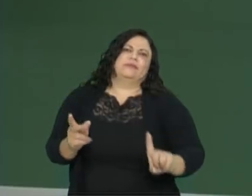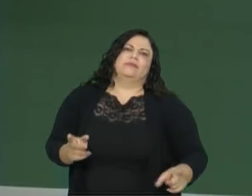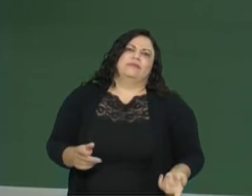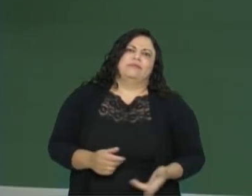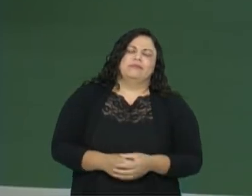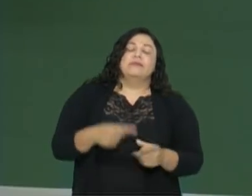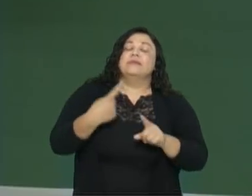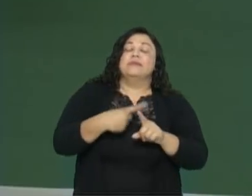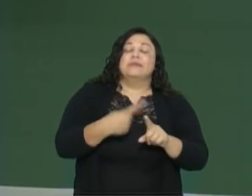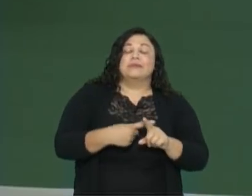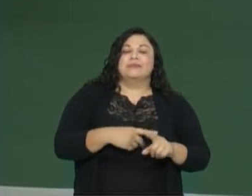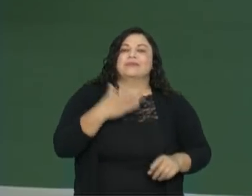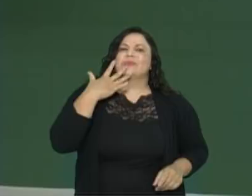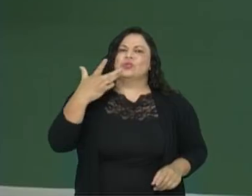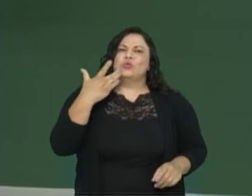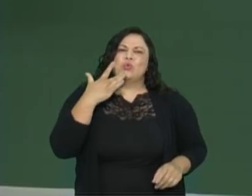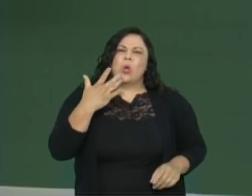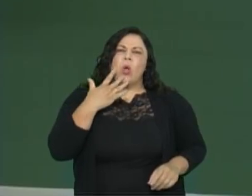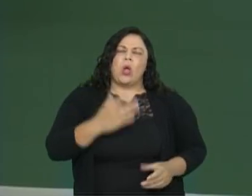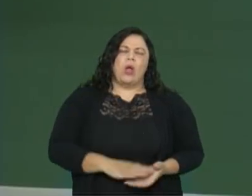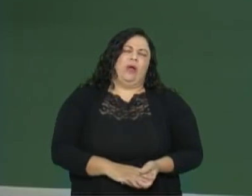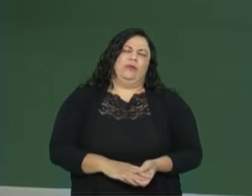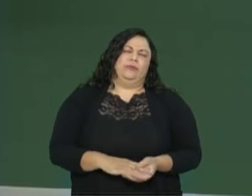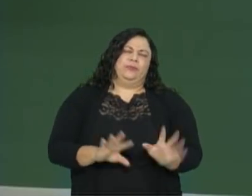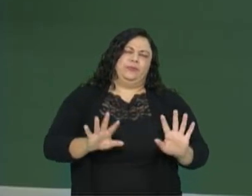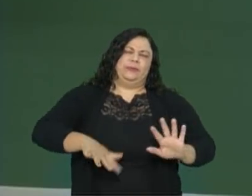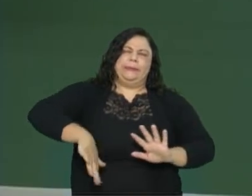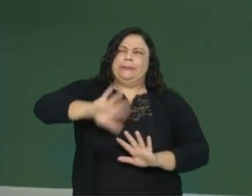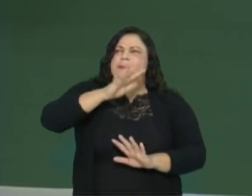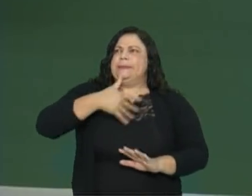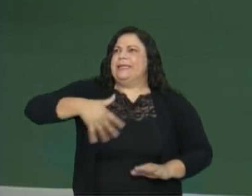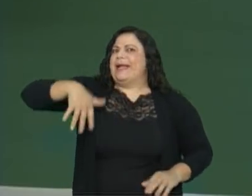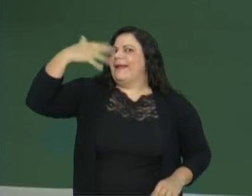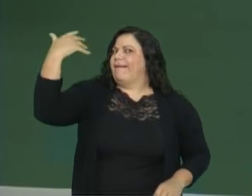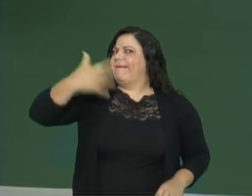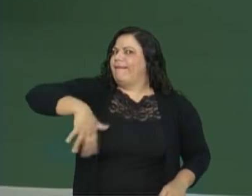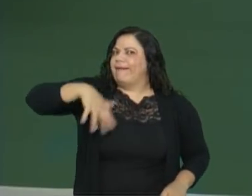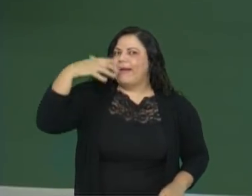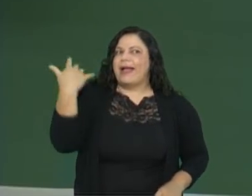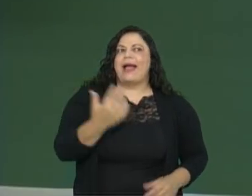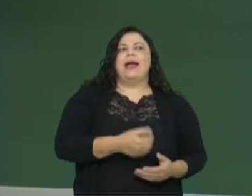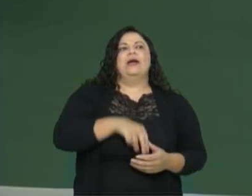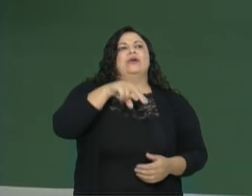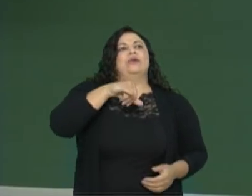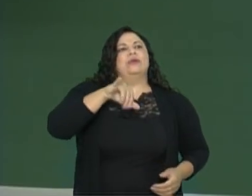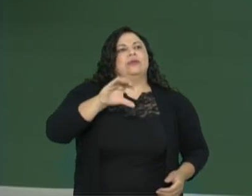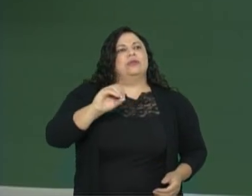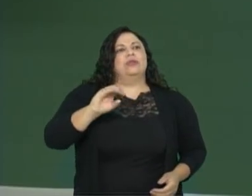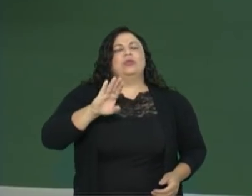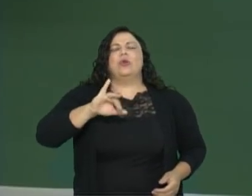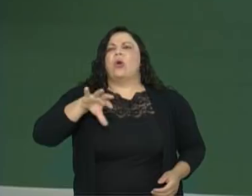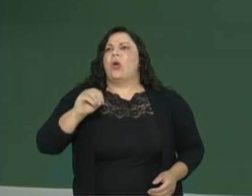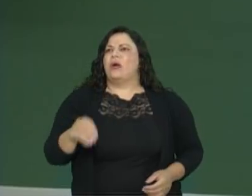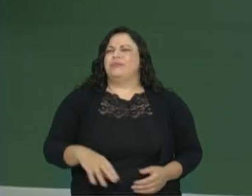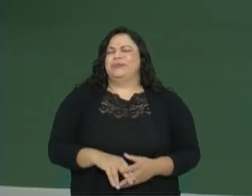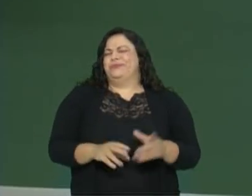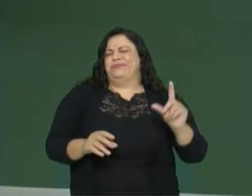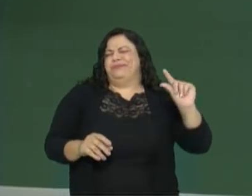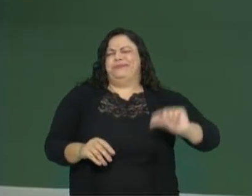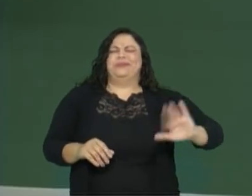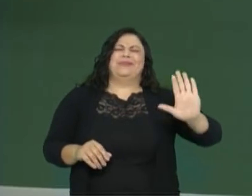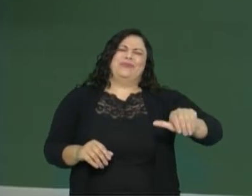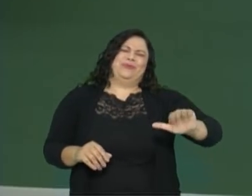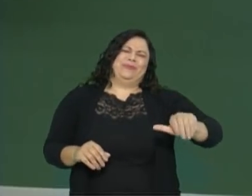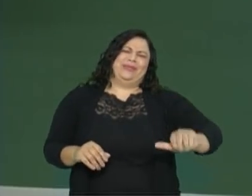quilo. O nióbio não chega a R$30 o quilo. O serviço de transportar o nióbio seria